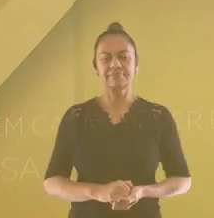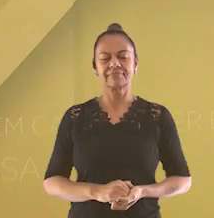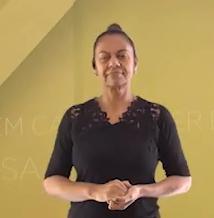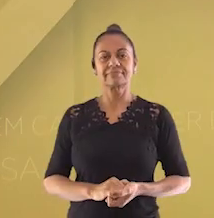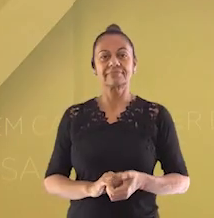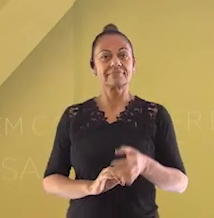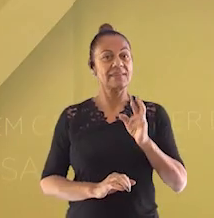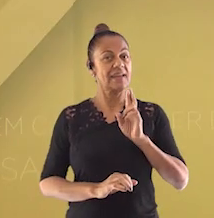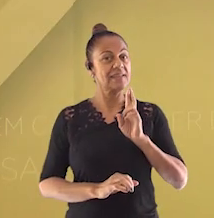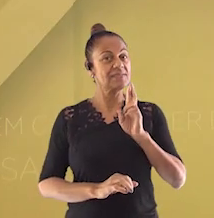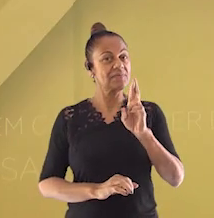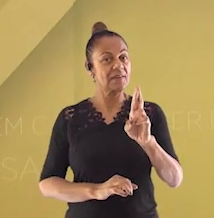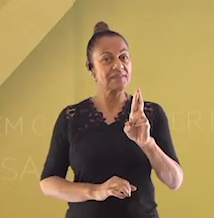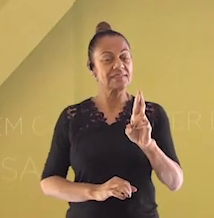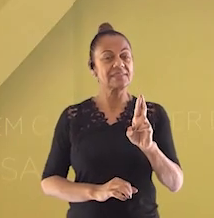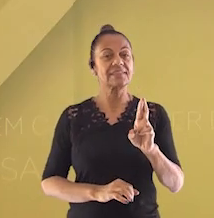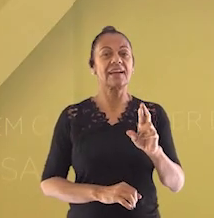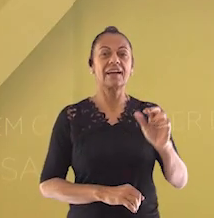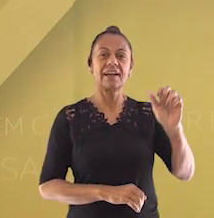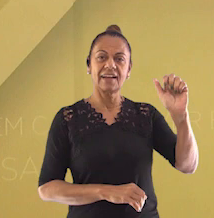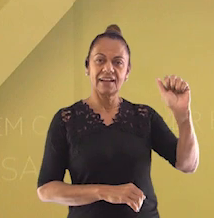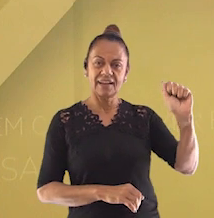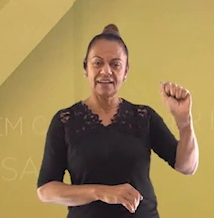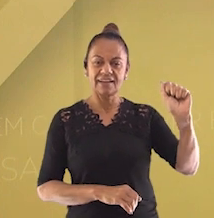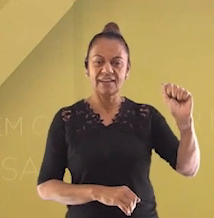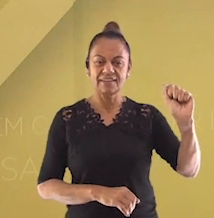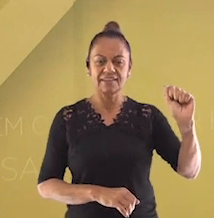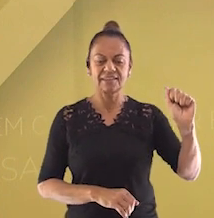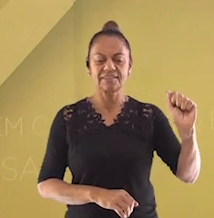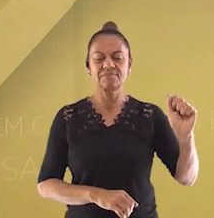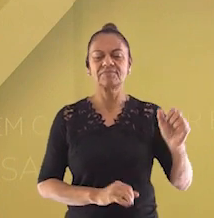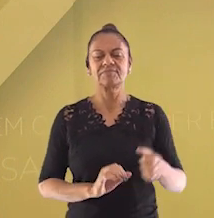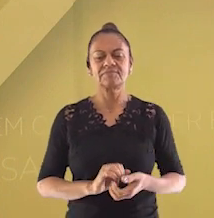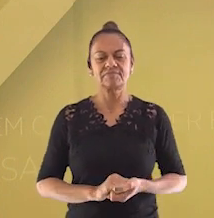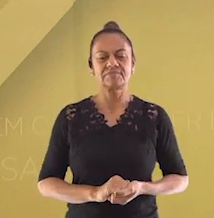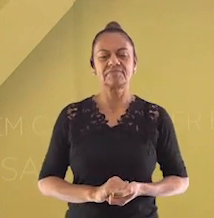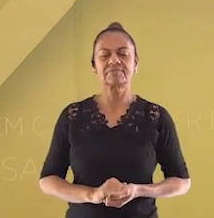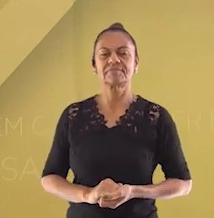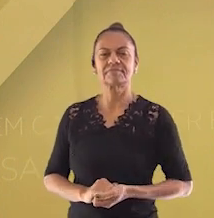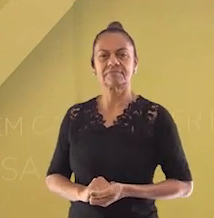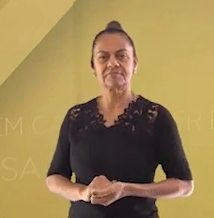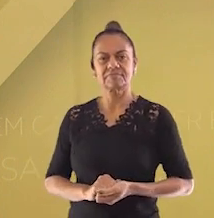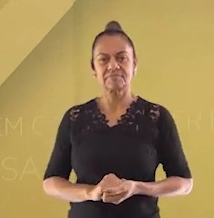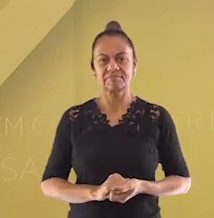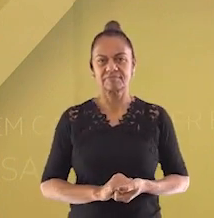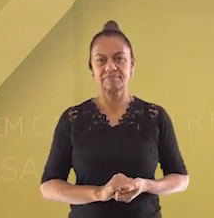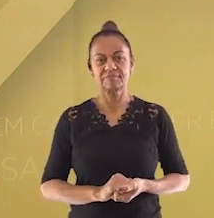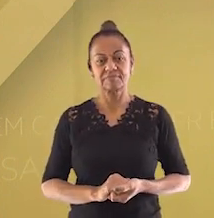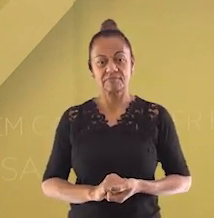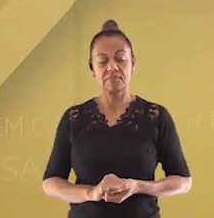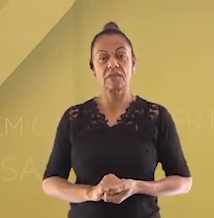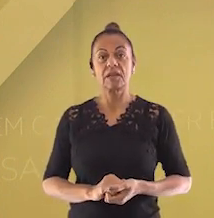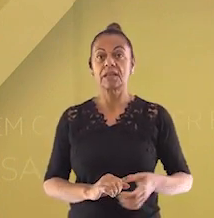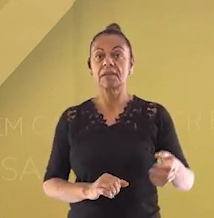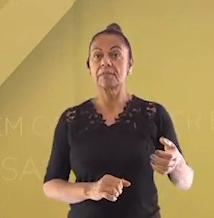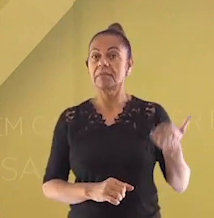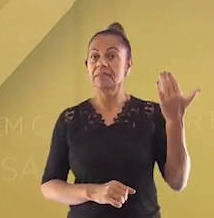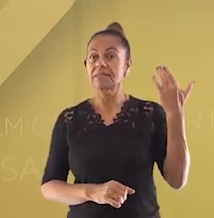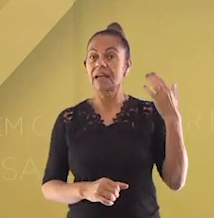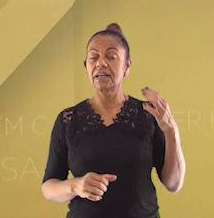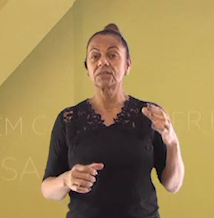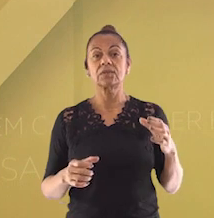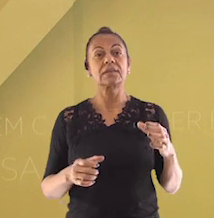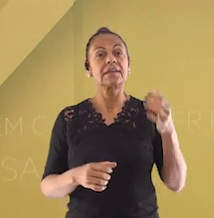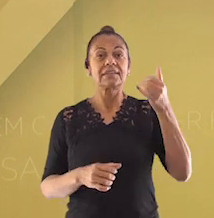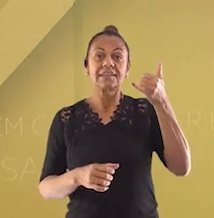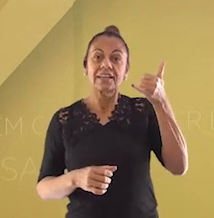a resposta é letra A code John Cold Sophia João telefonou